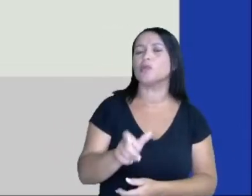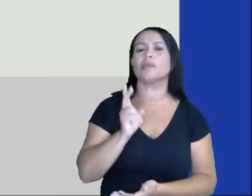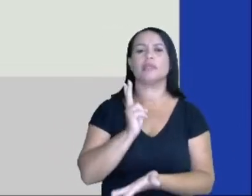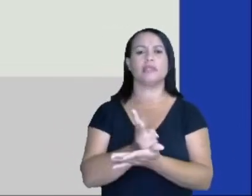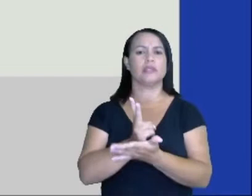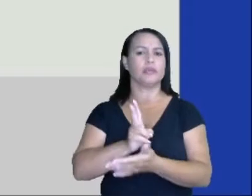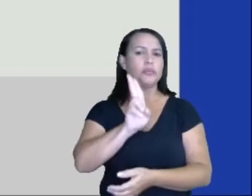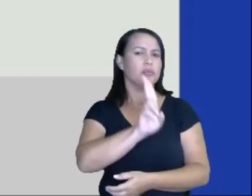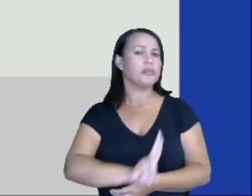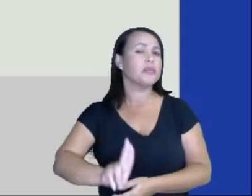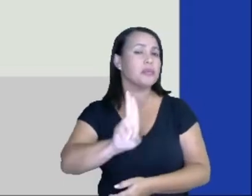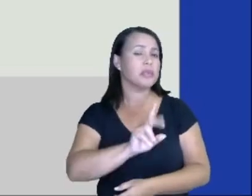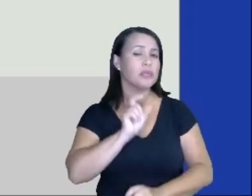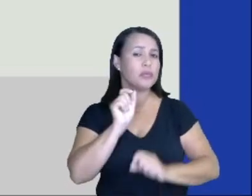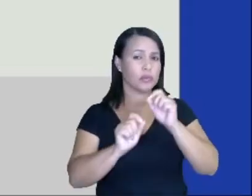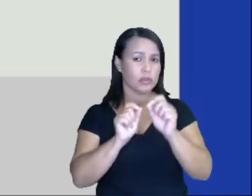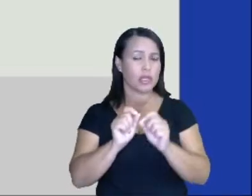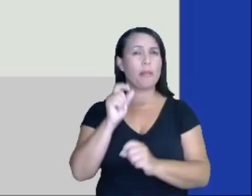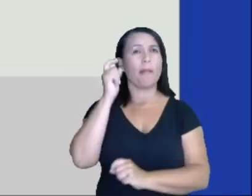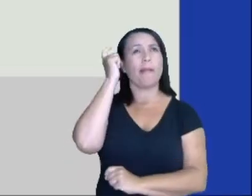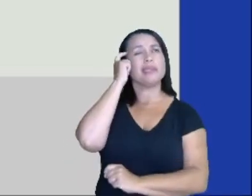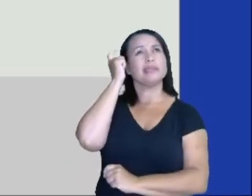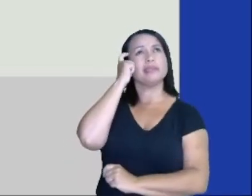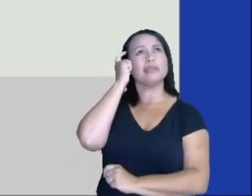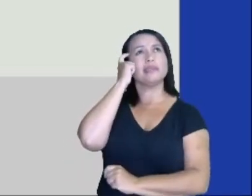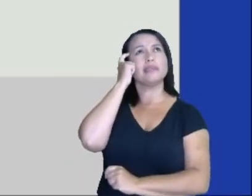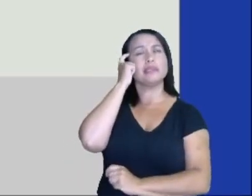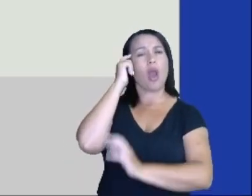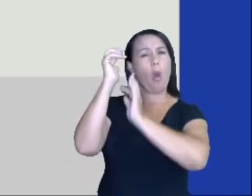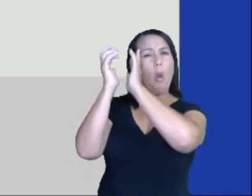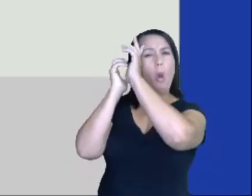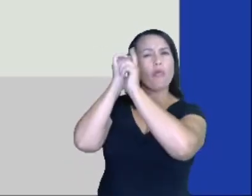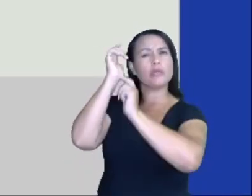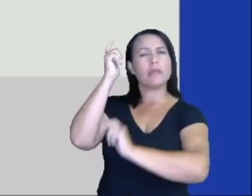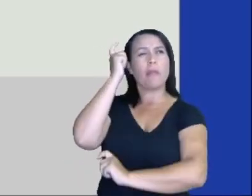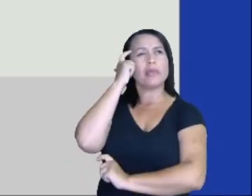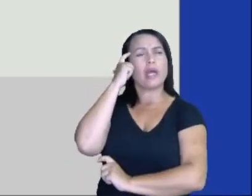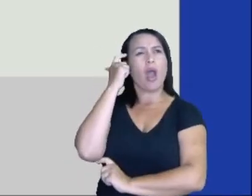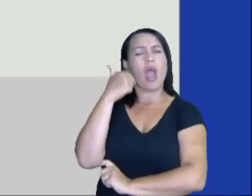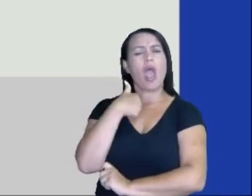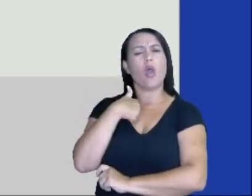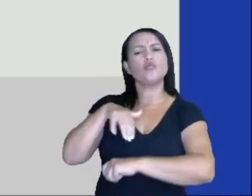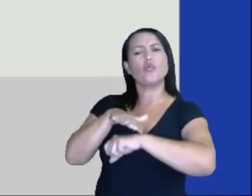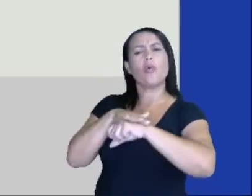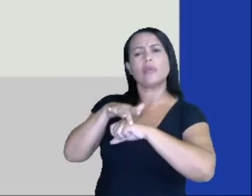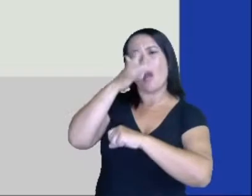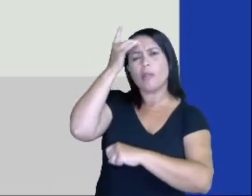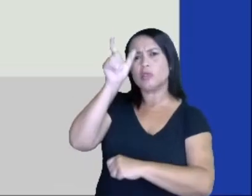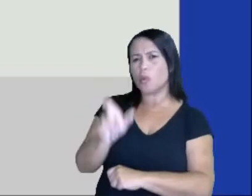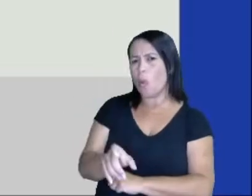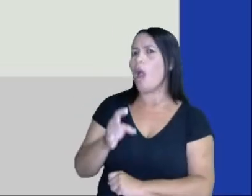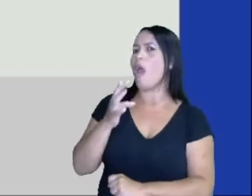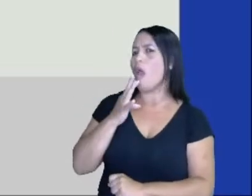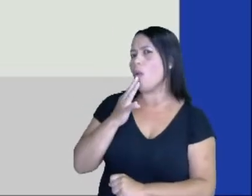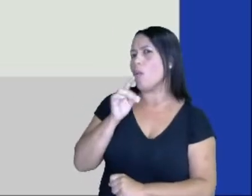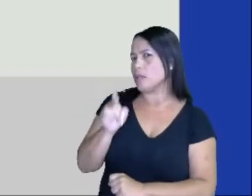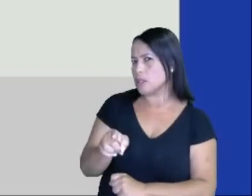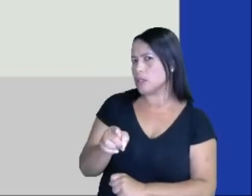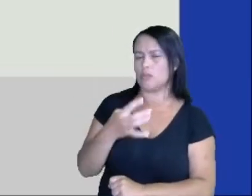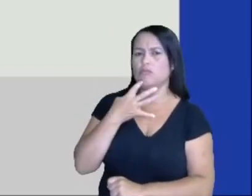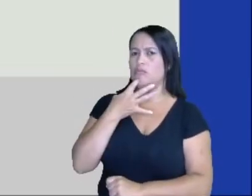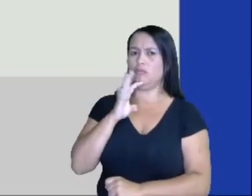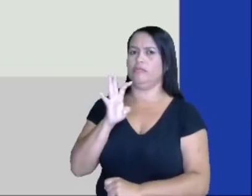sempre devemos atentar, ou seja, refletir. Com quem eu estou conversando? Essa pessoa é conhecida ou